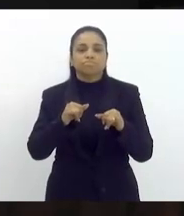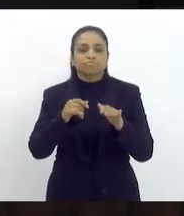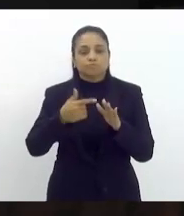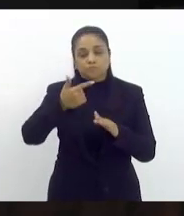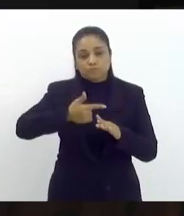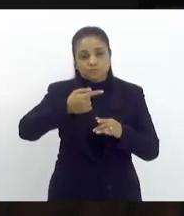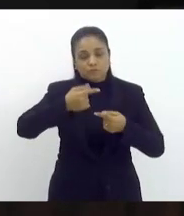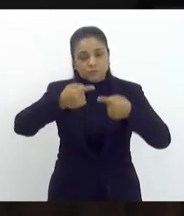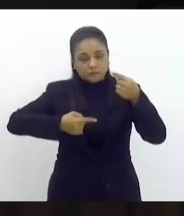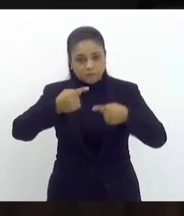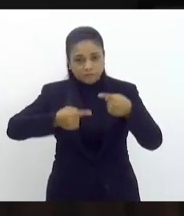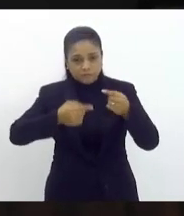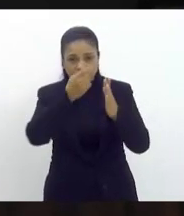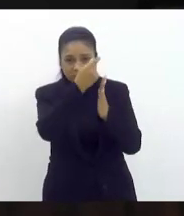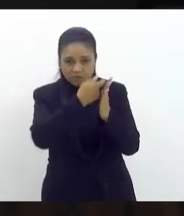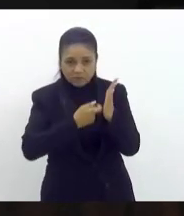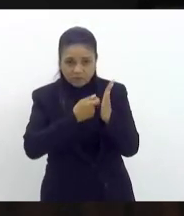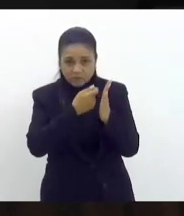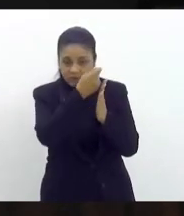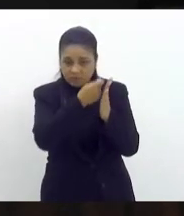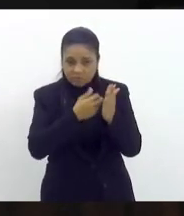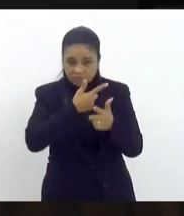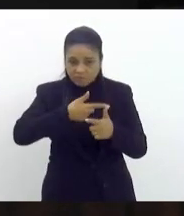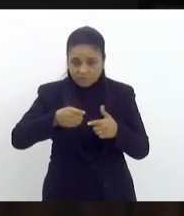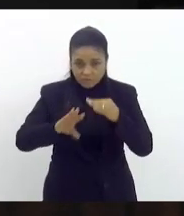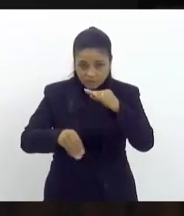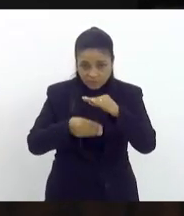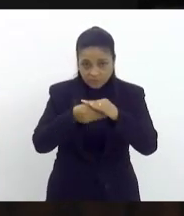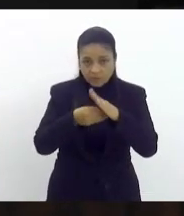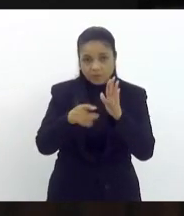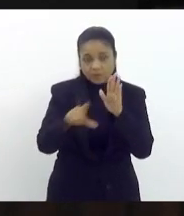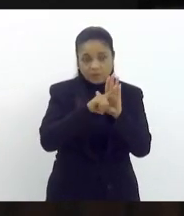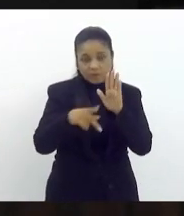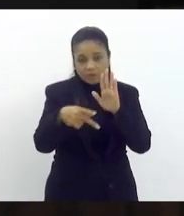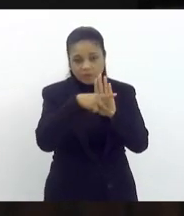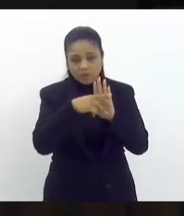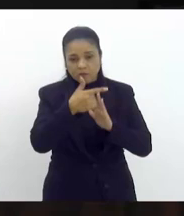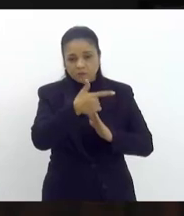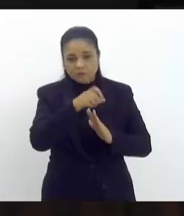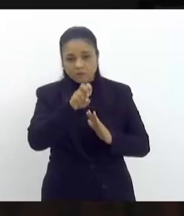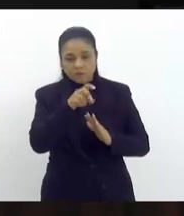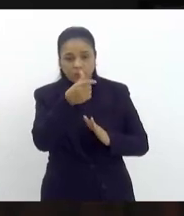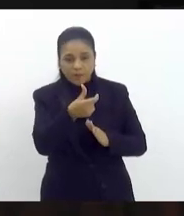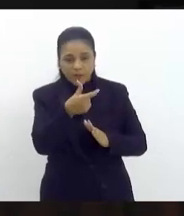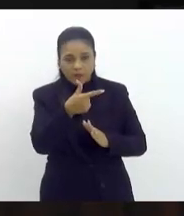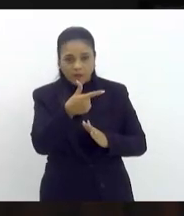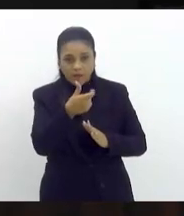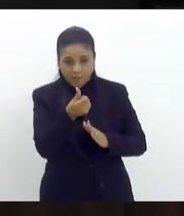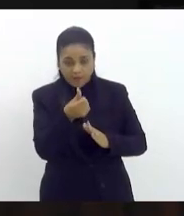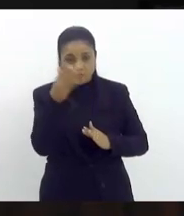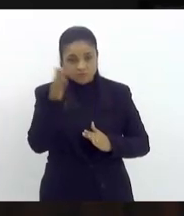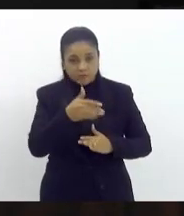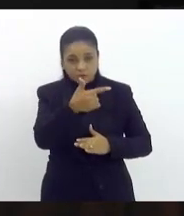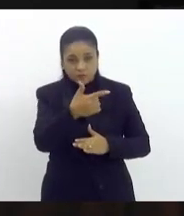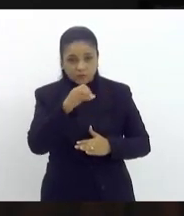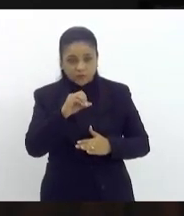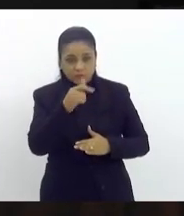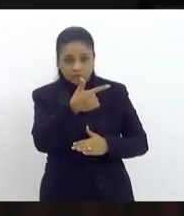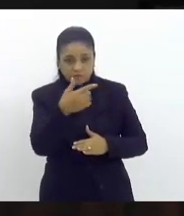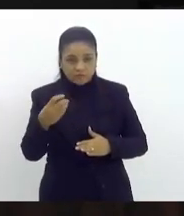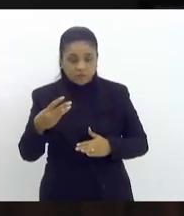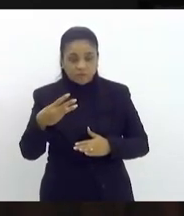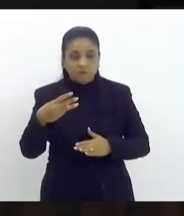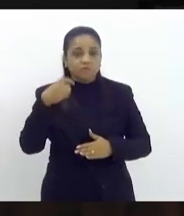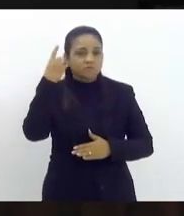segunda discussão redação do vencido assim emendada projeto de lei número 256A de 2023 de autoria deputada